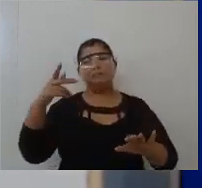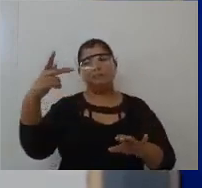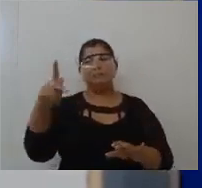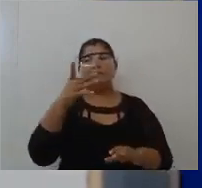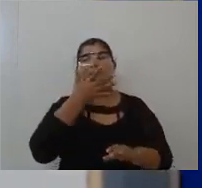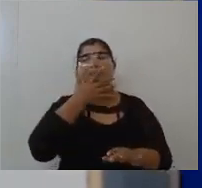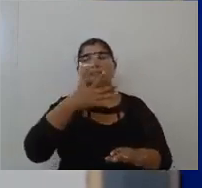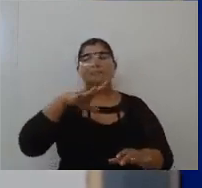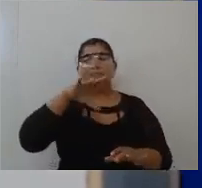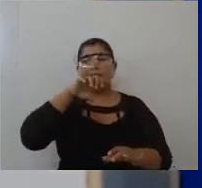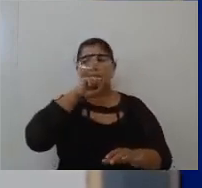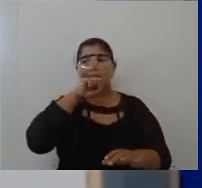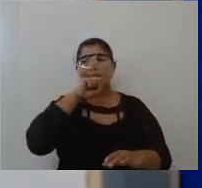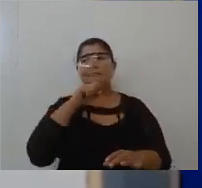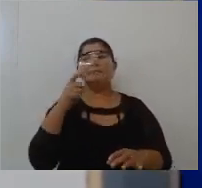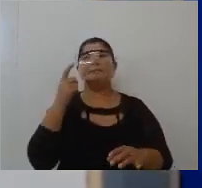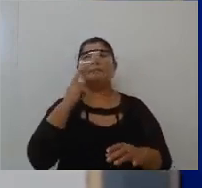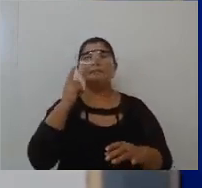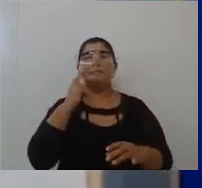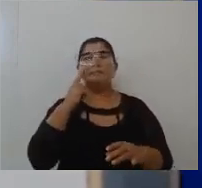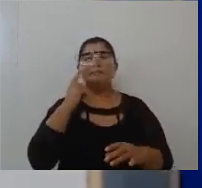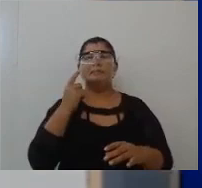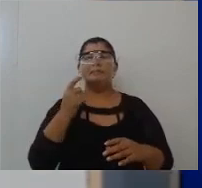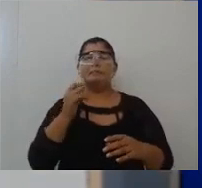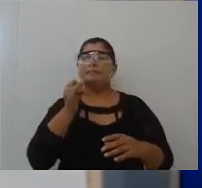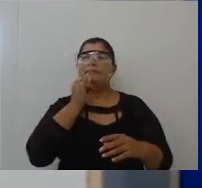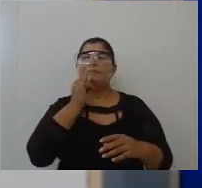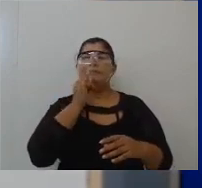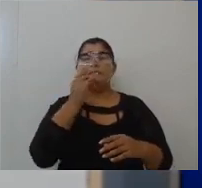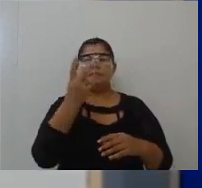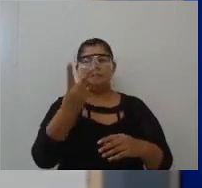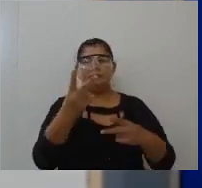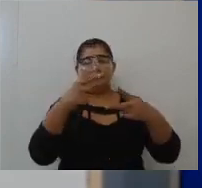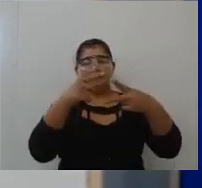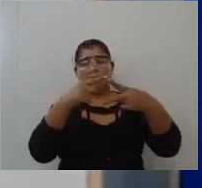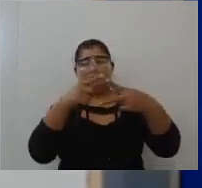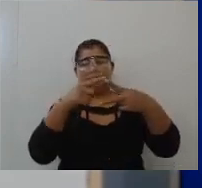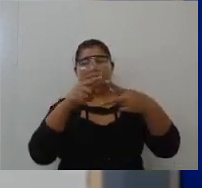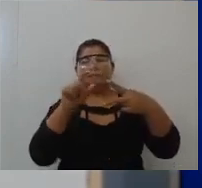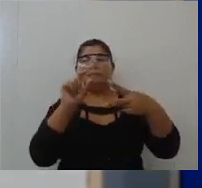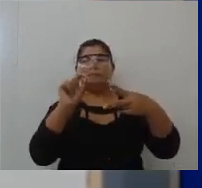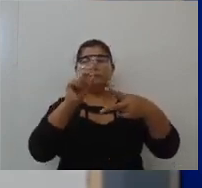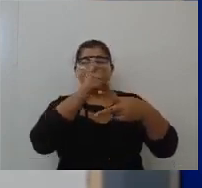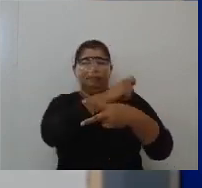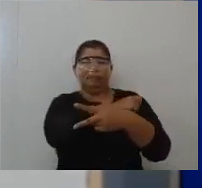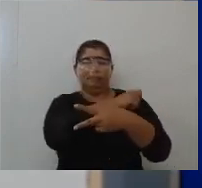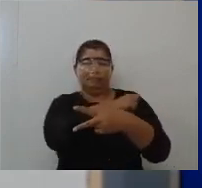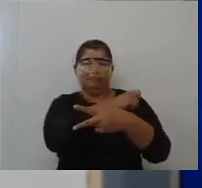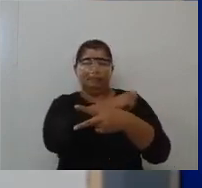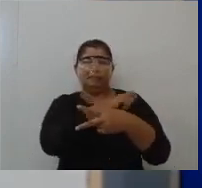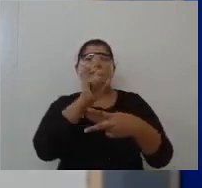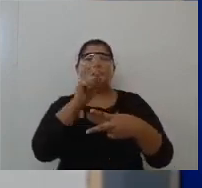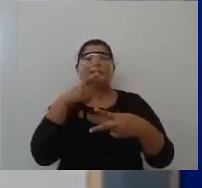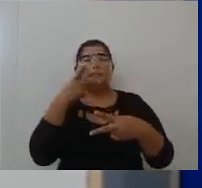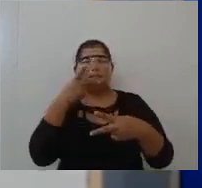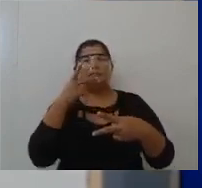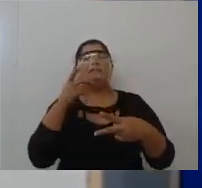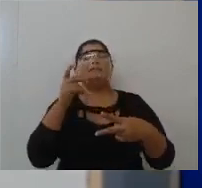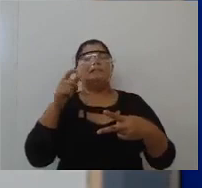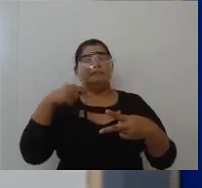pai. Veja, pessoal, tenho dois exemplos. O aluno que falei foi